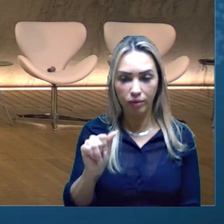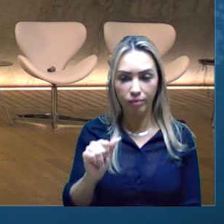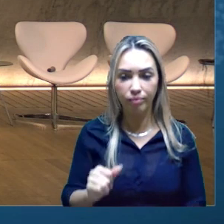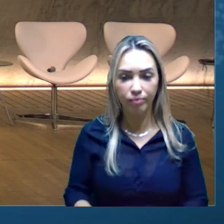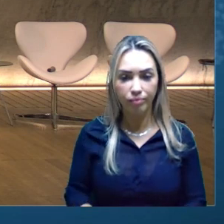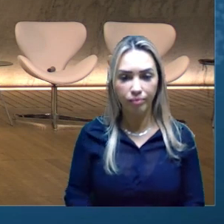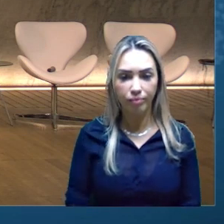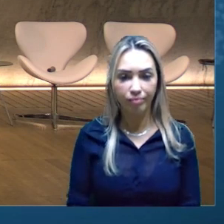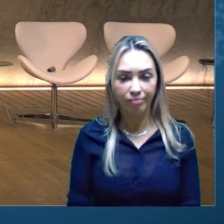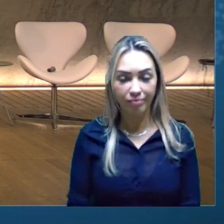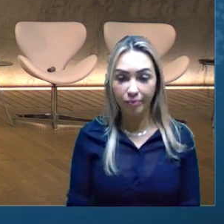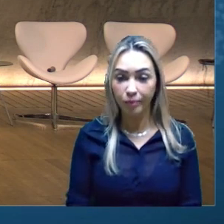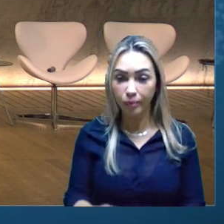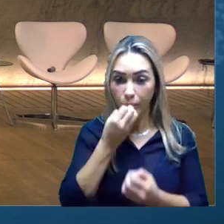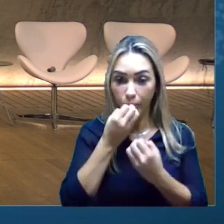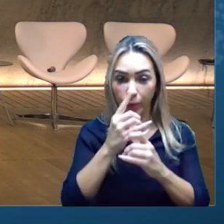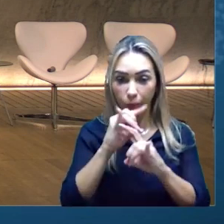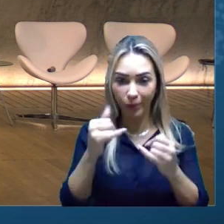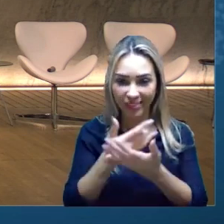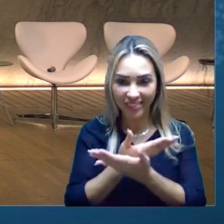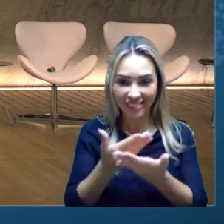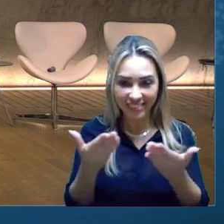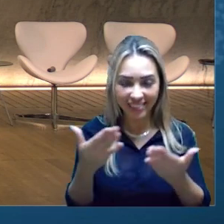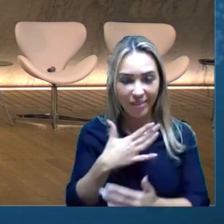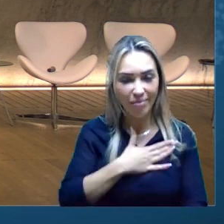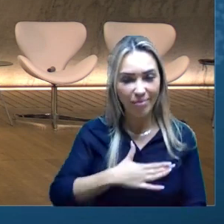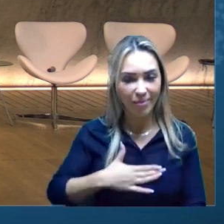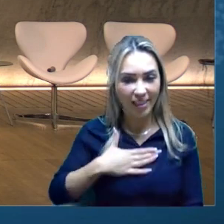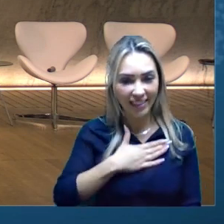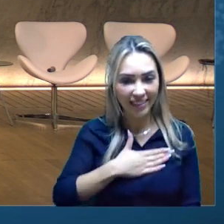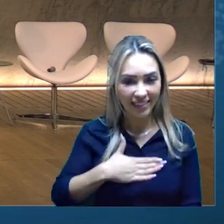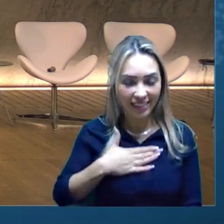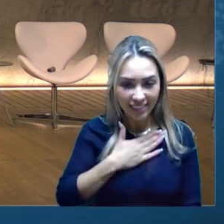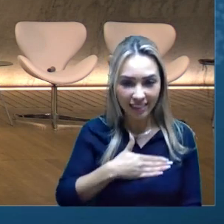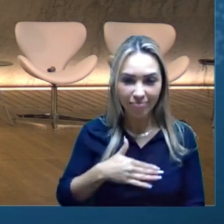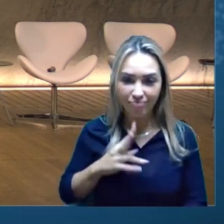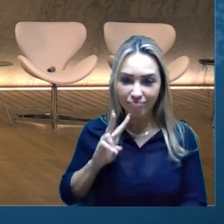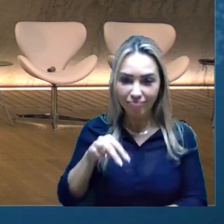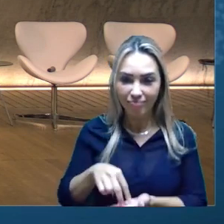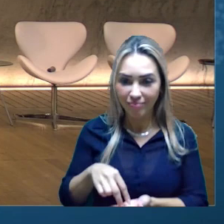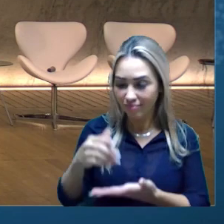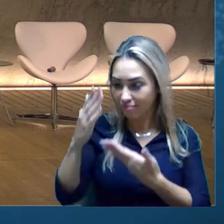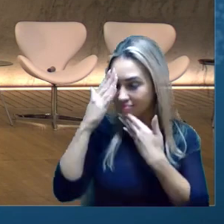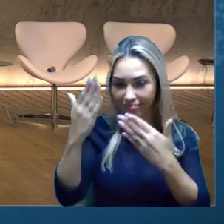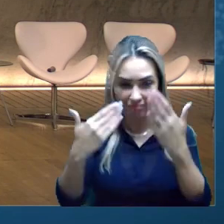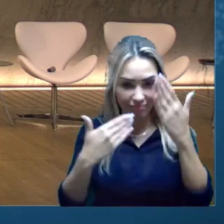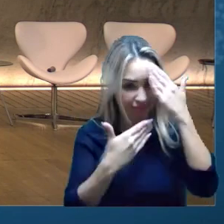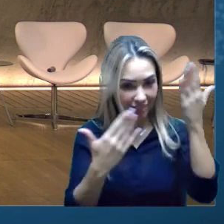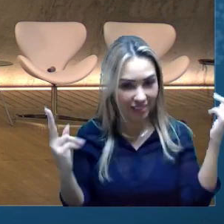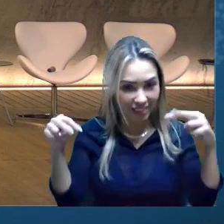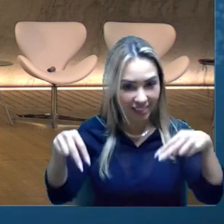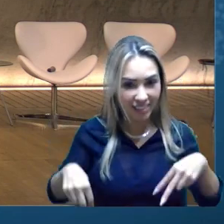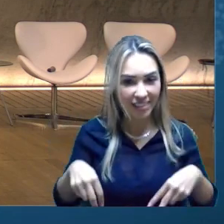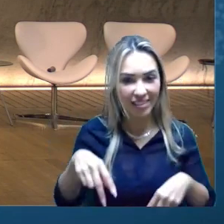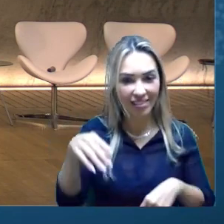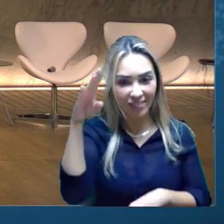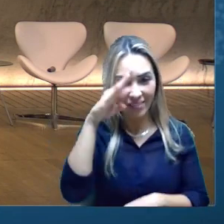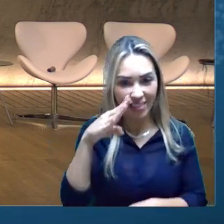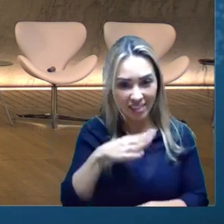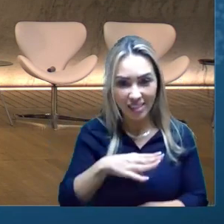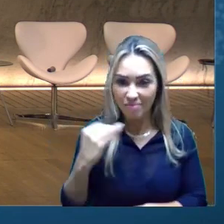Bom dia a todos. É um prazer estar aqui. Thanks to come to Brazil and be part of this important